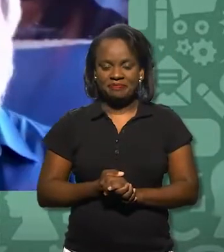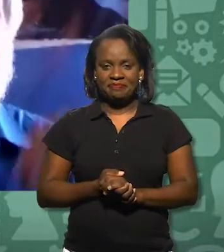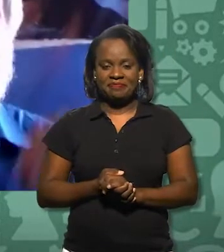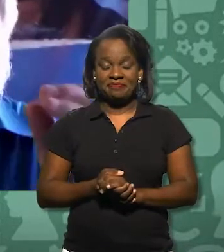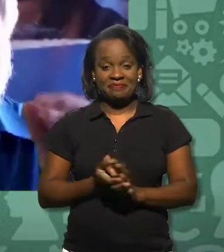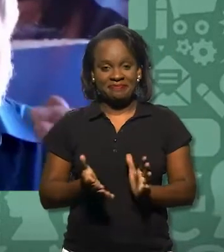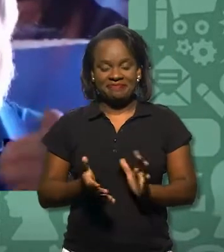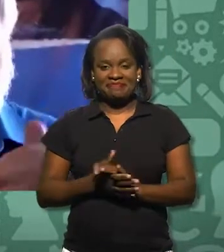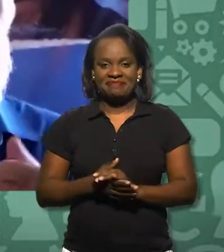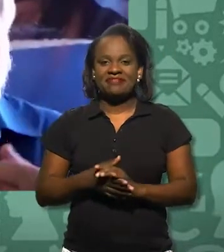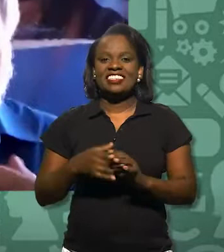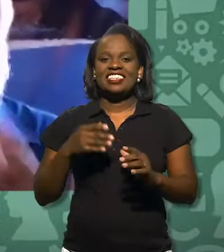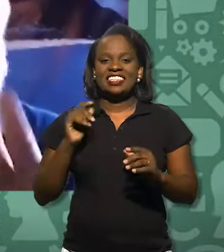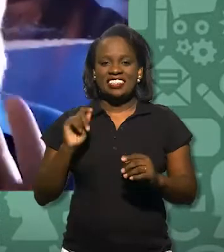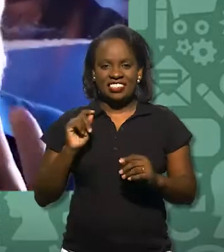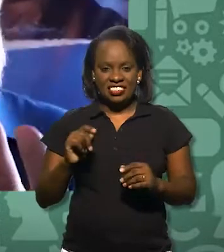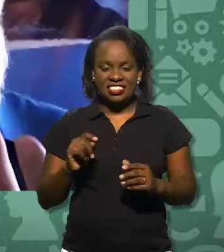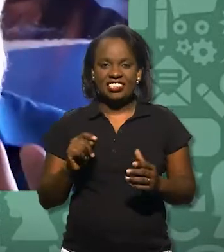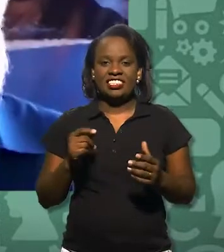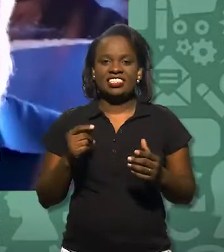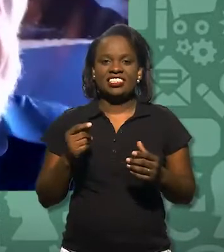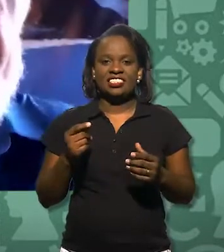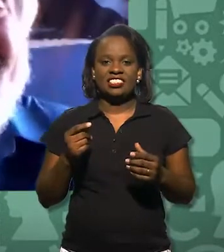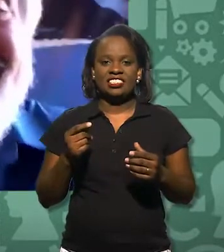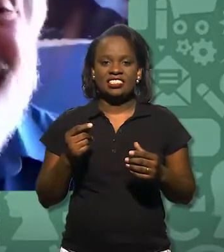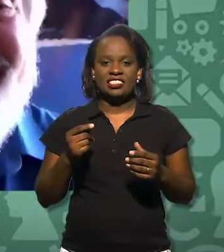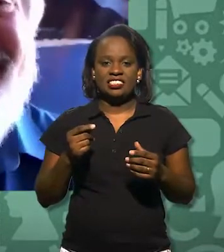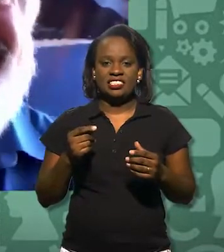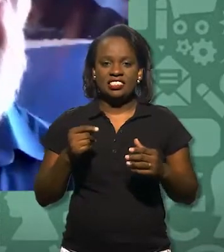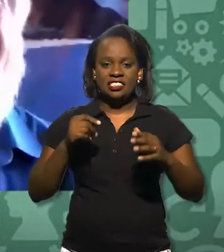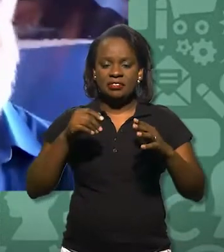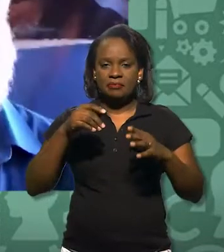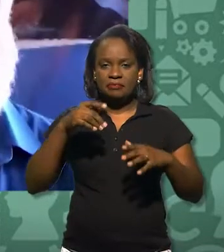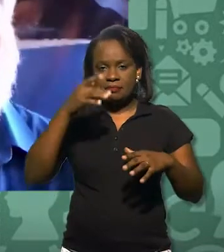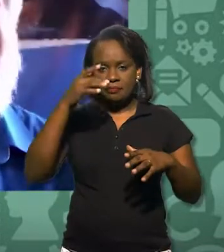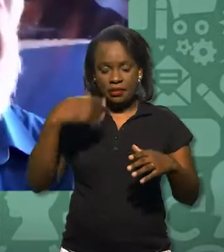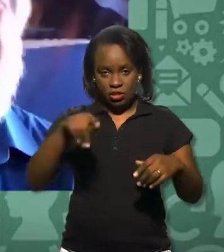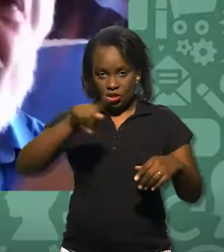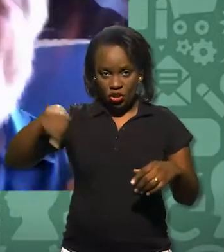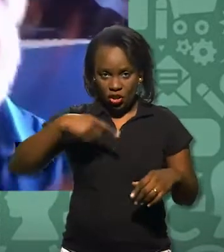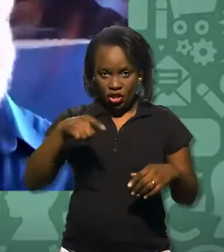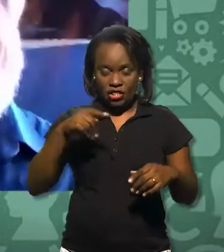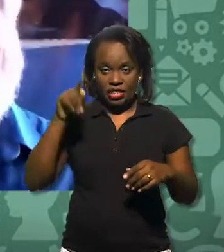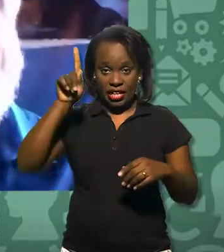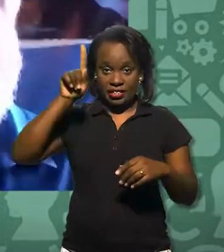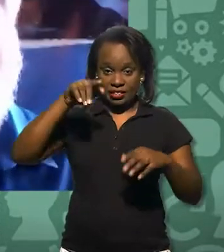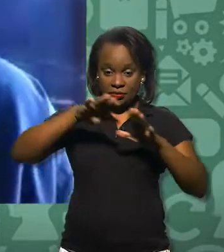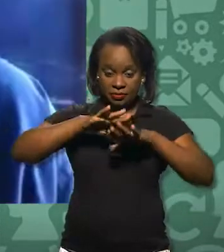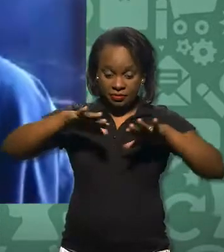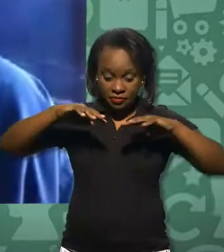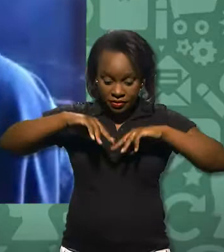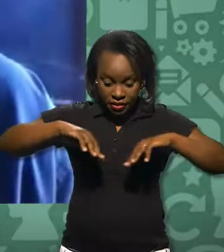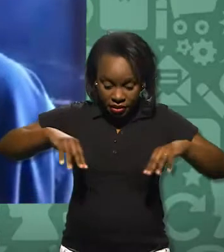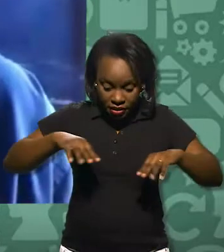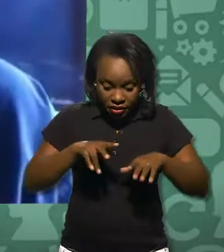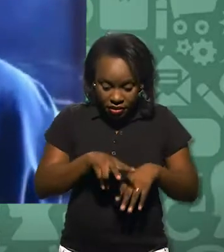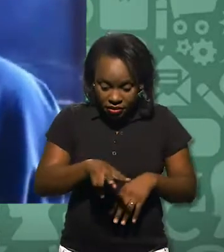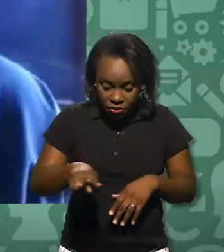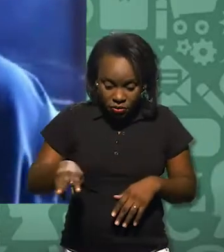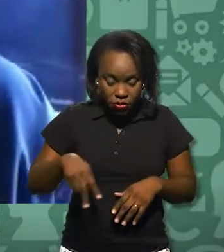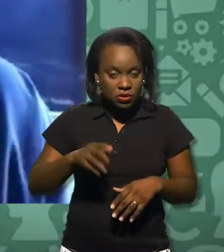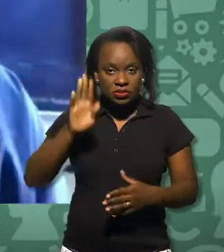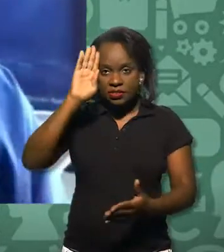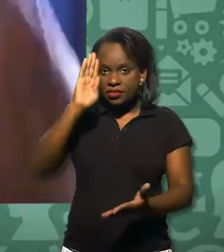Então, o que dá para a gente, para nós lá de cima,